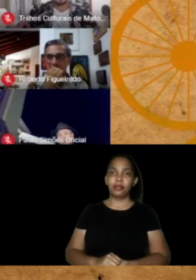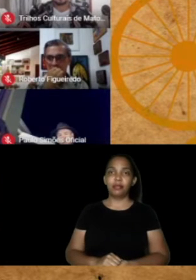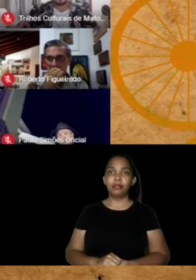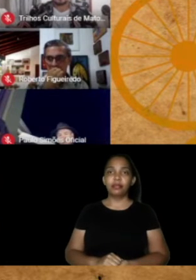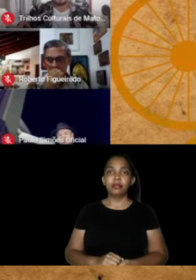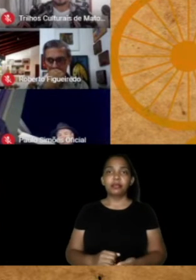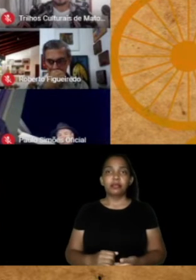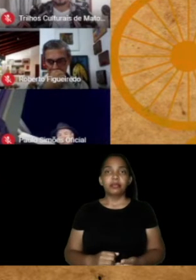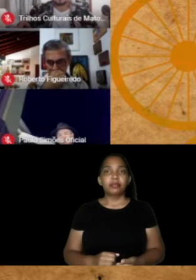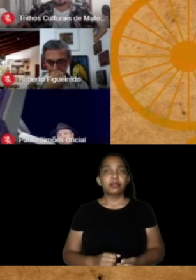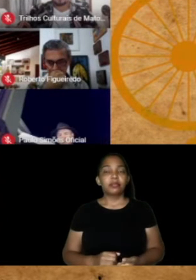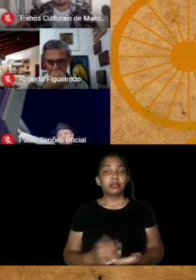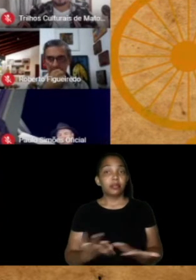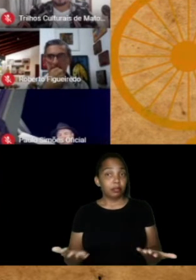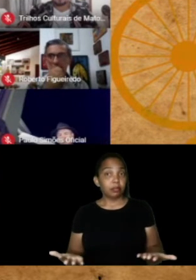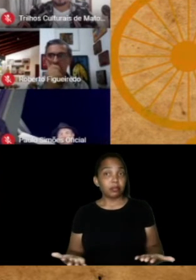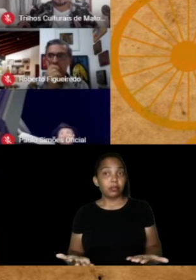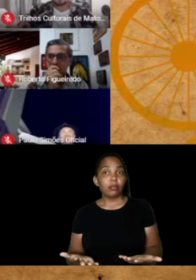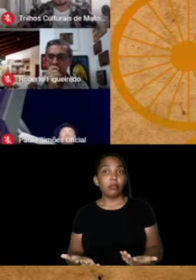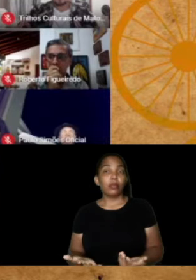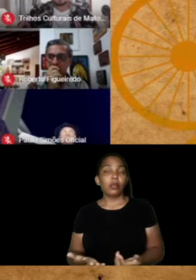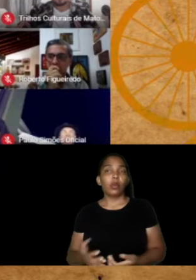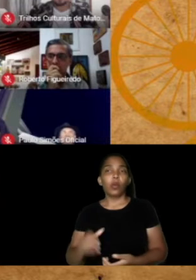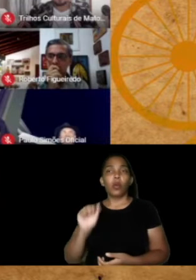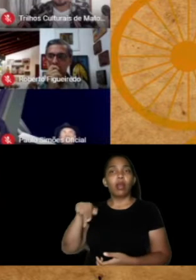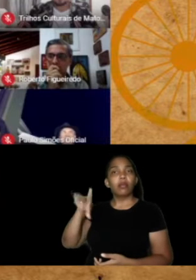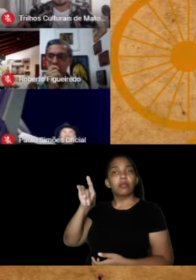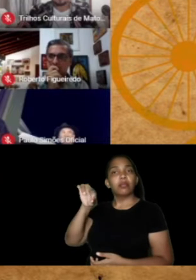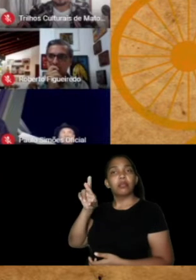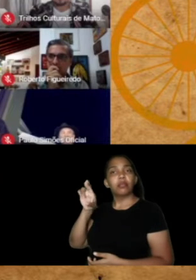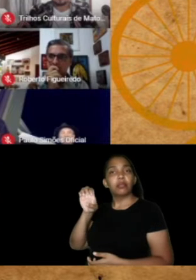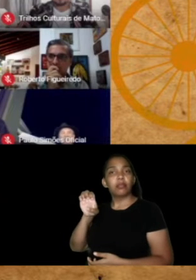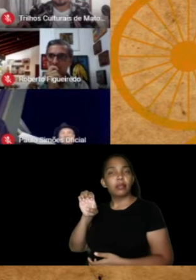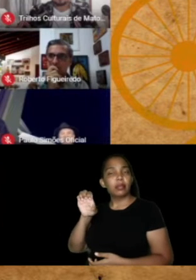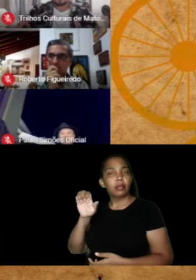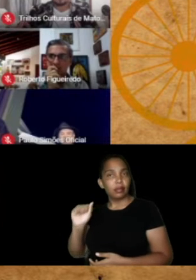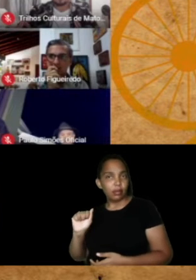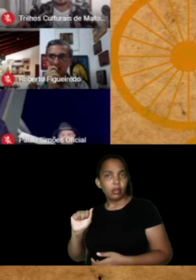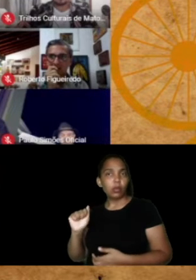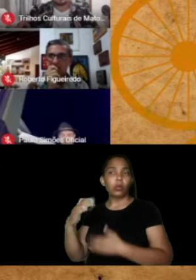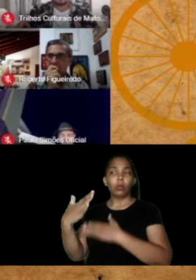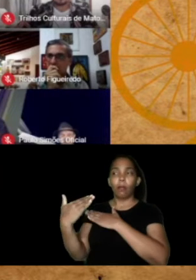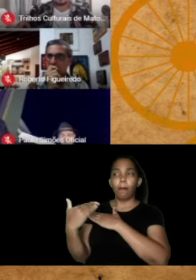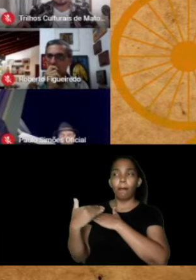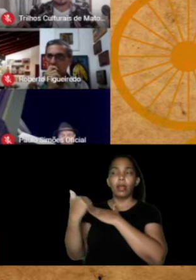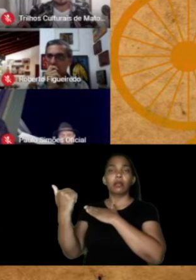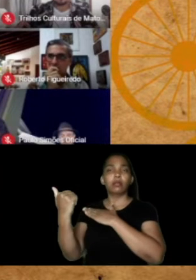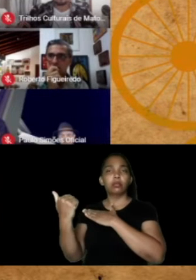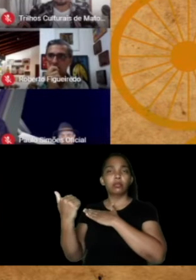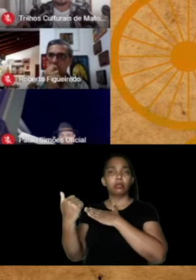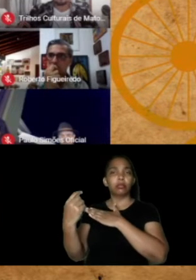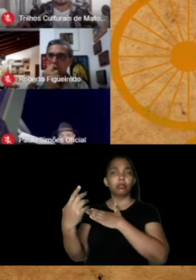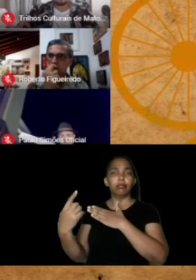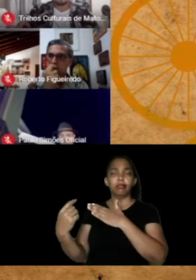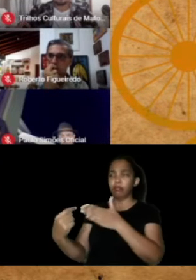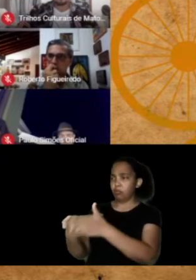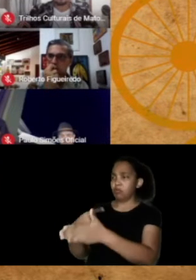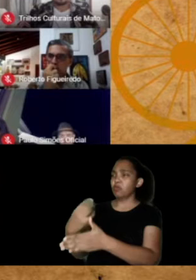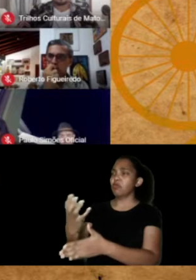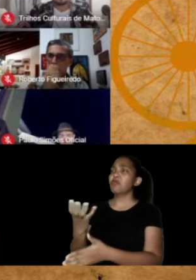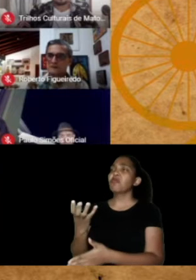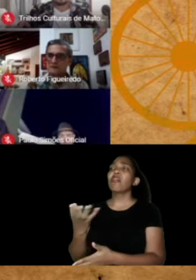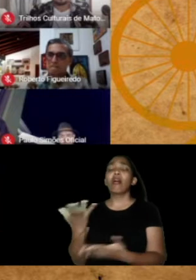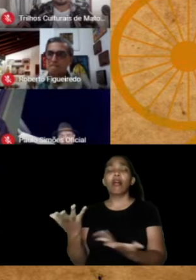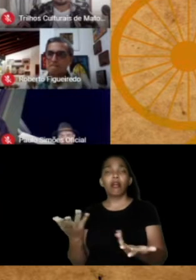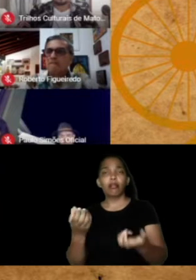O Andréa, quando me procurou, ela disse, você quer entrar em que parte? Eu